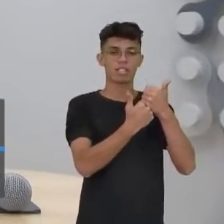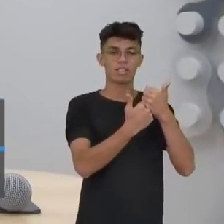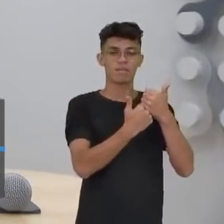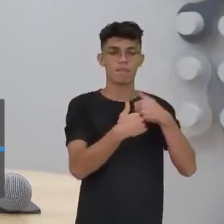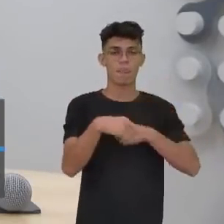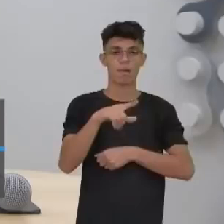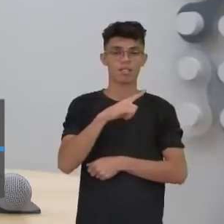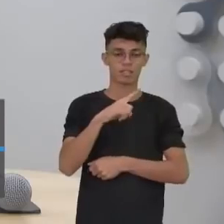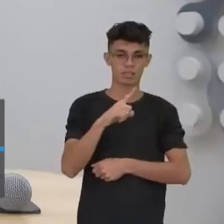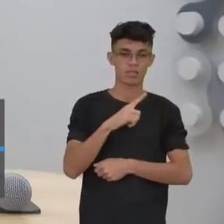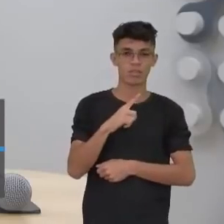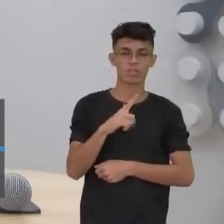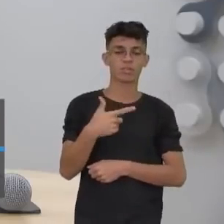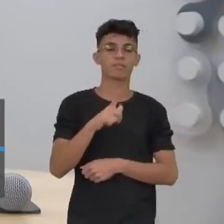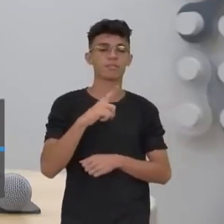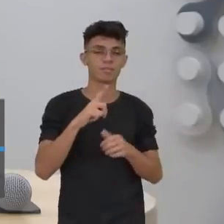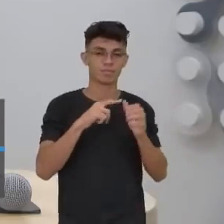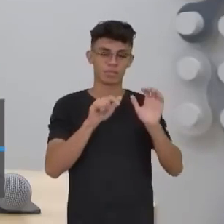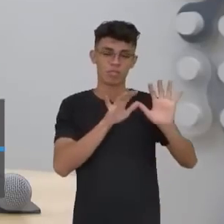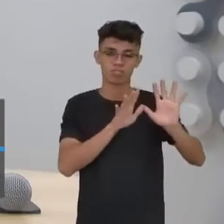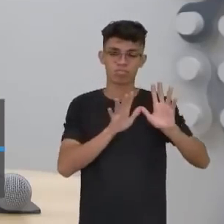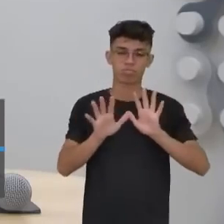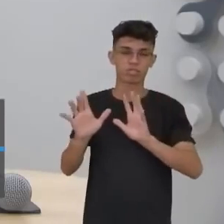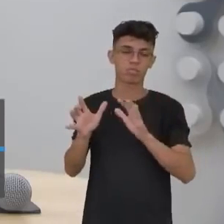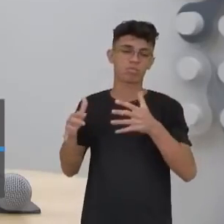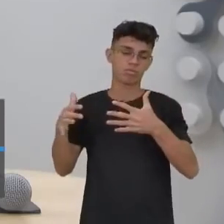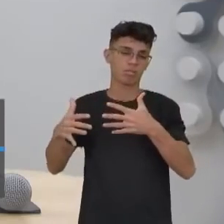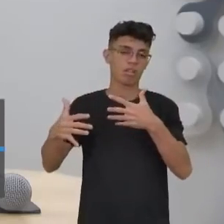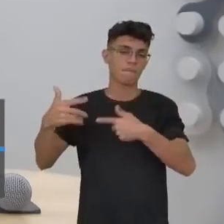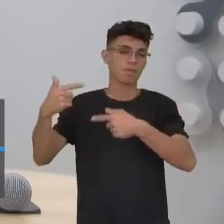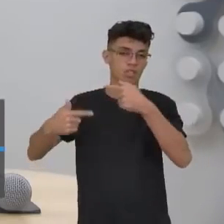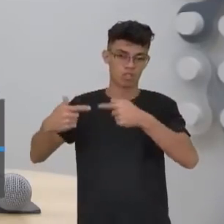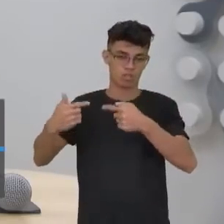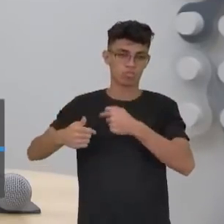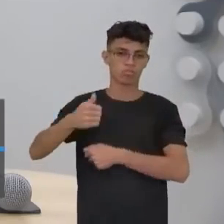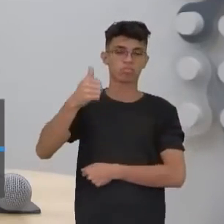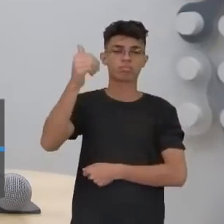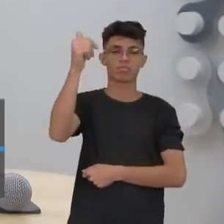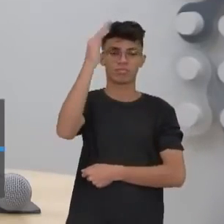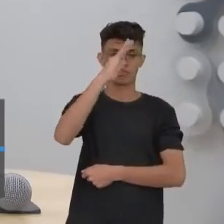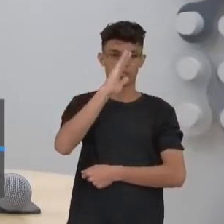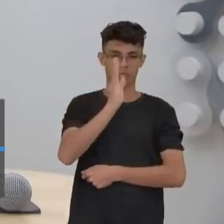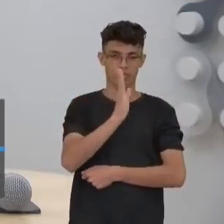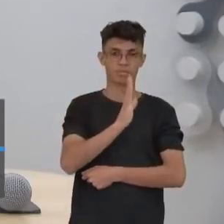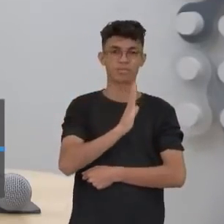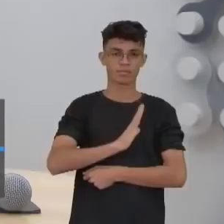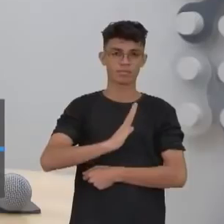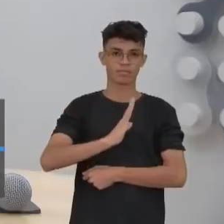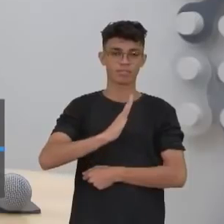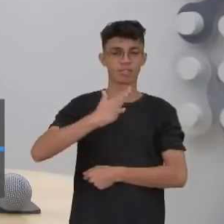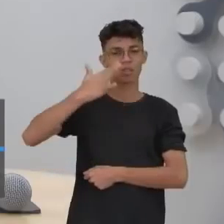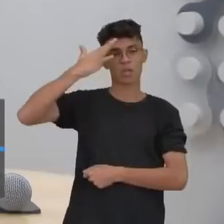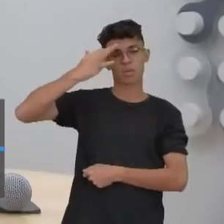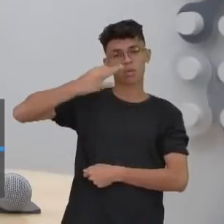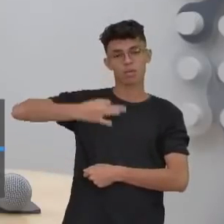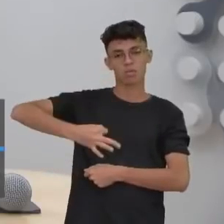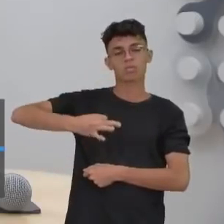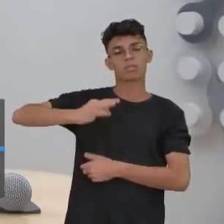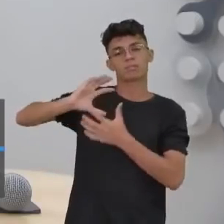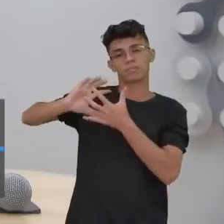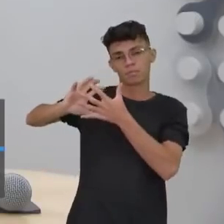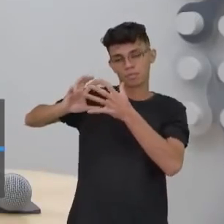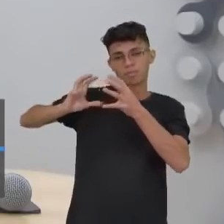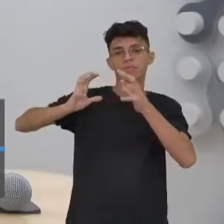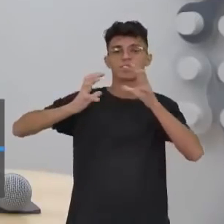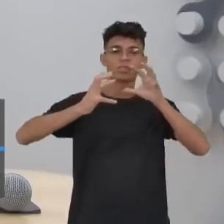outra galera que está chegando na cena política brasileira. Só por aí a gente já pode entender como revolução, uma mudança, né,